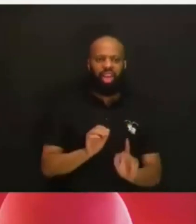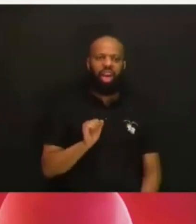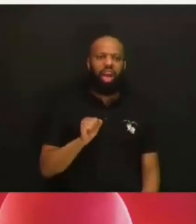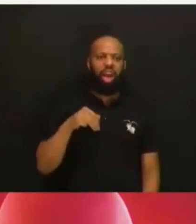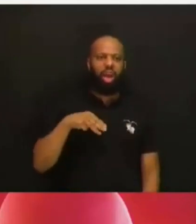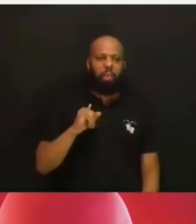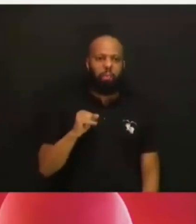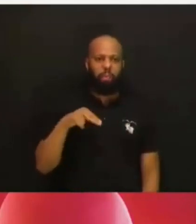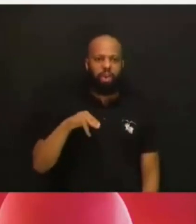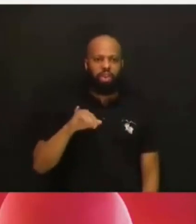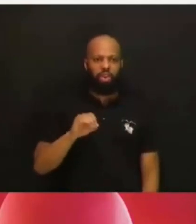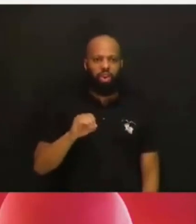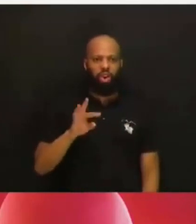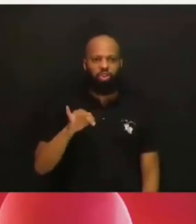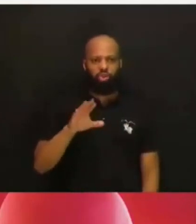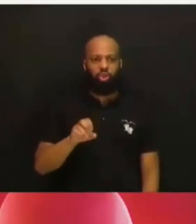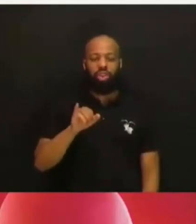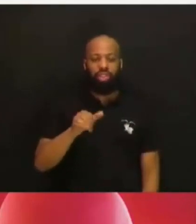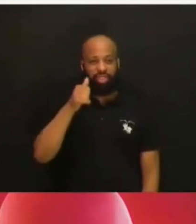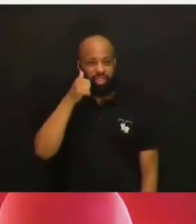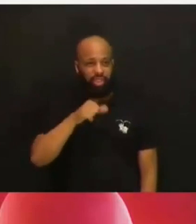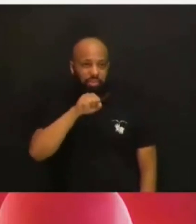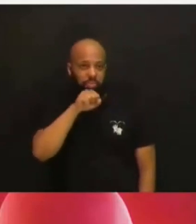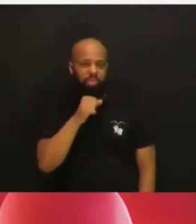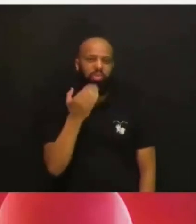mostrando que quando a mãe come determinado